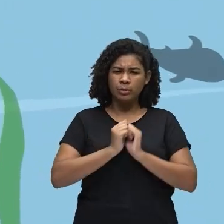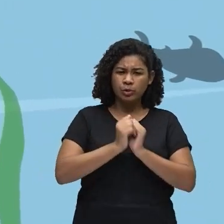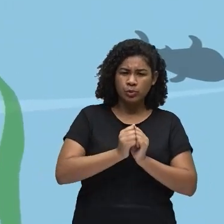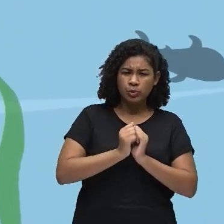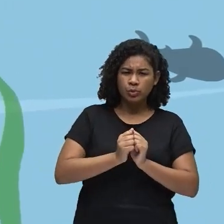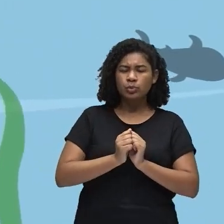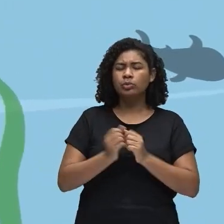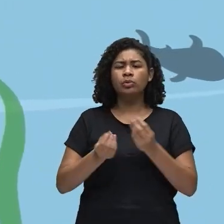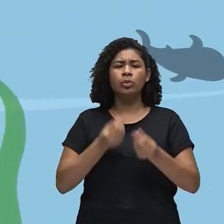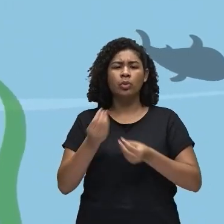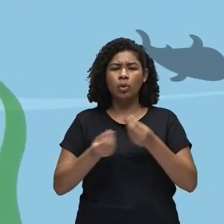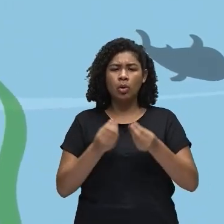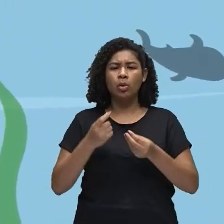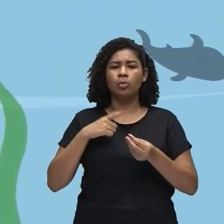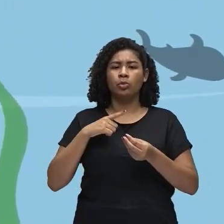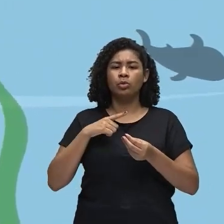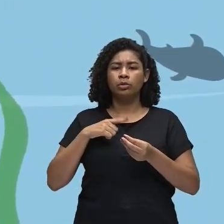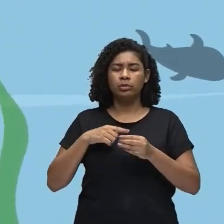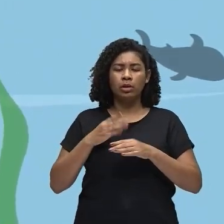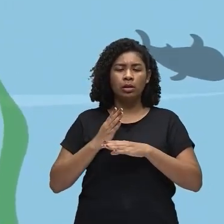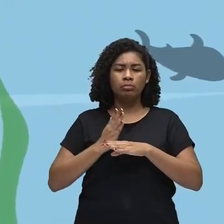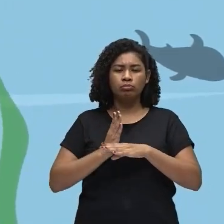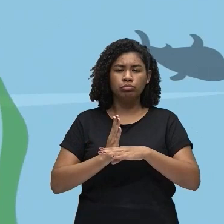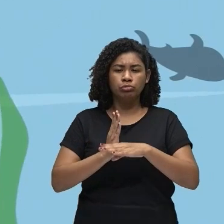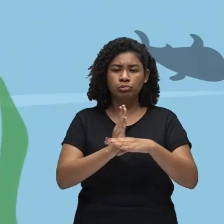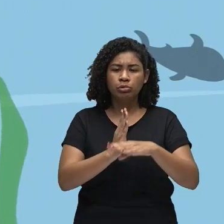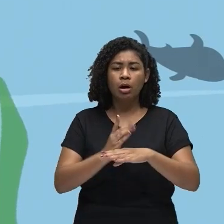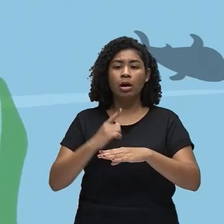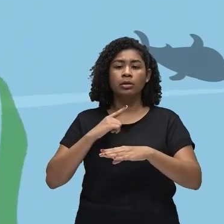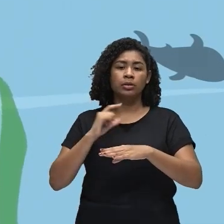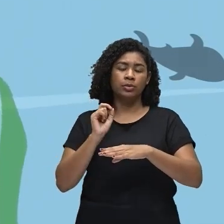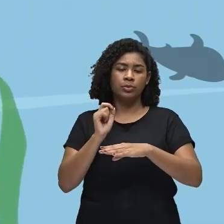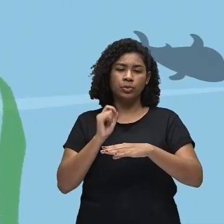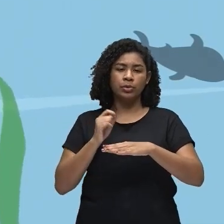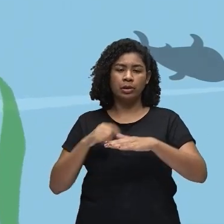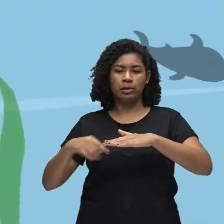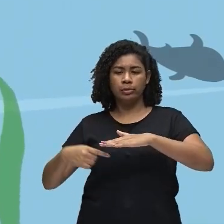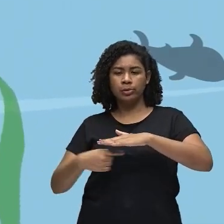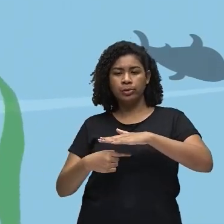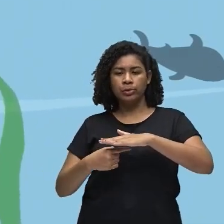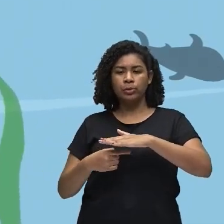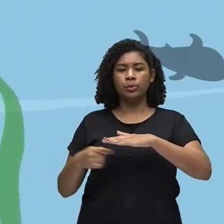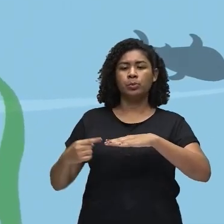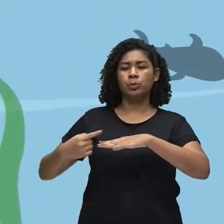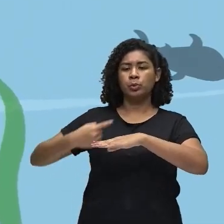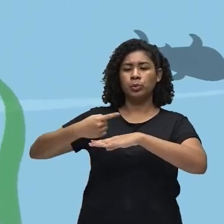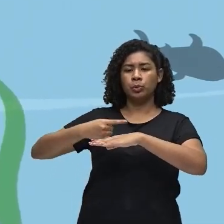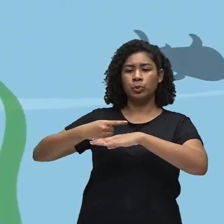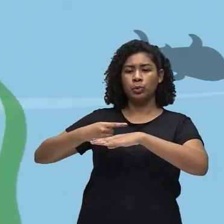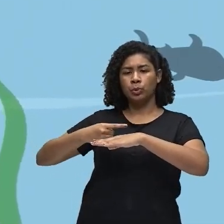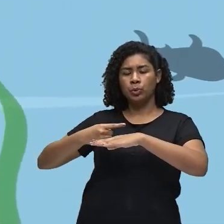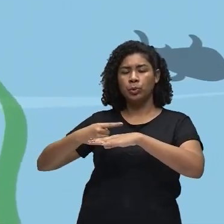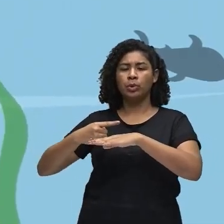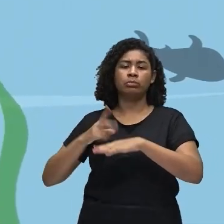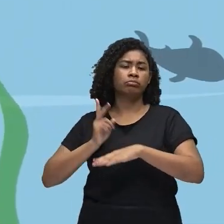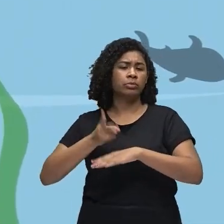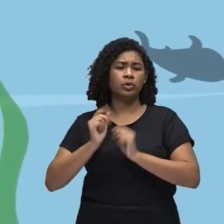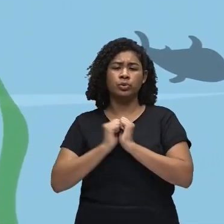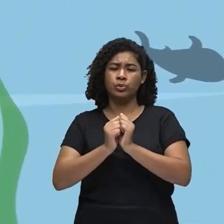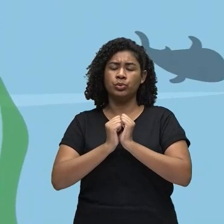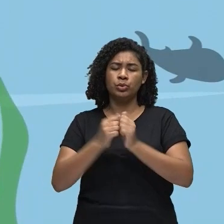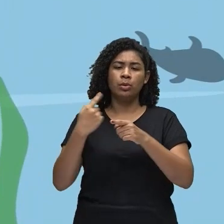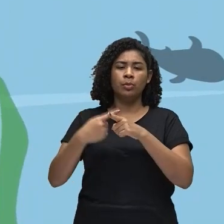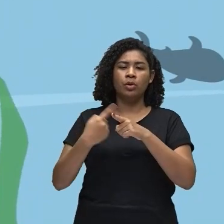do tubarão, fica do ladinho, ali perto da cauda. Por quê? Porque ele também se aproveita